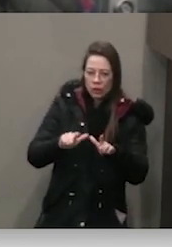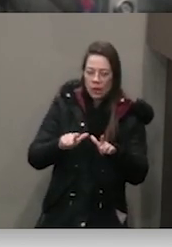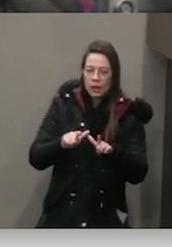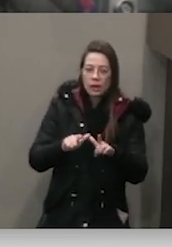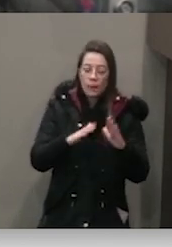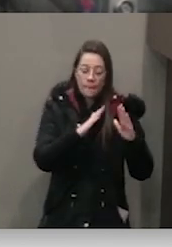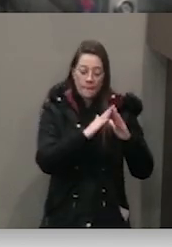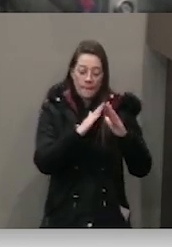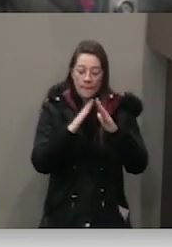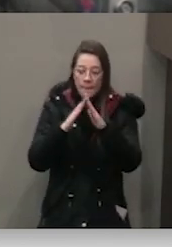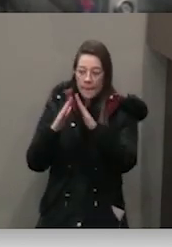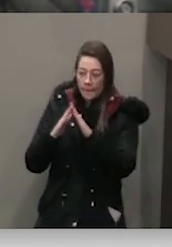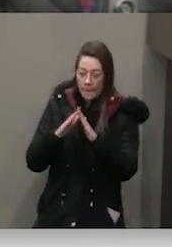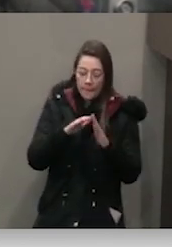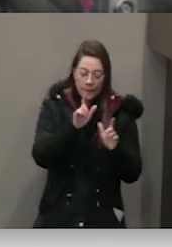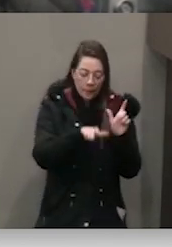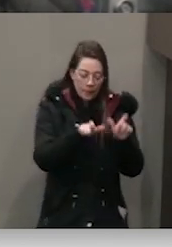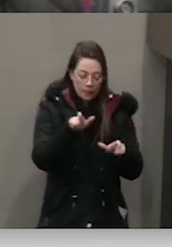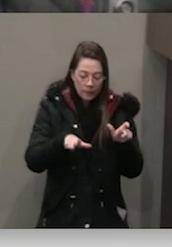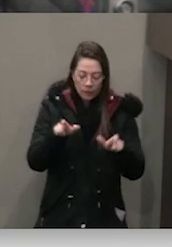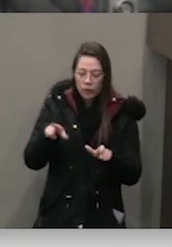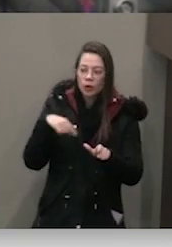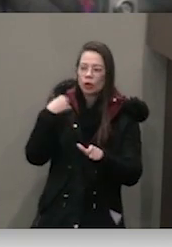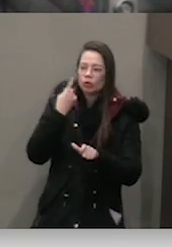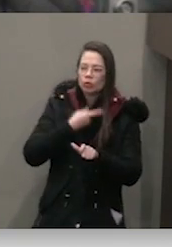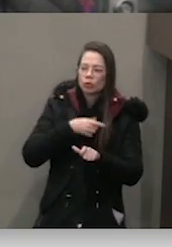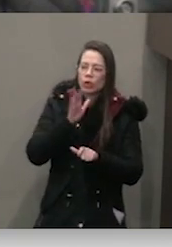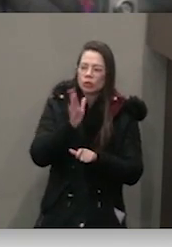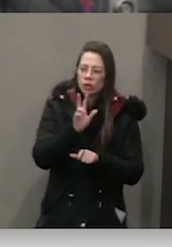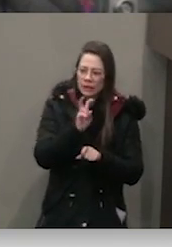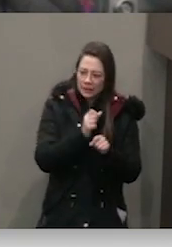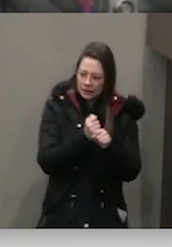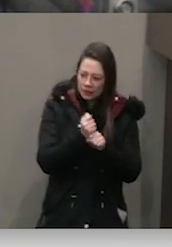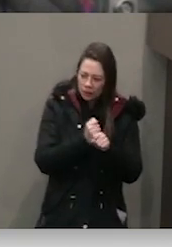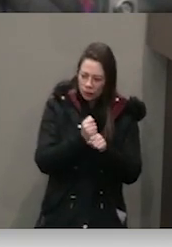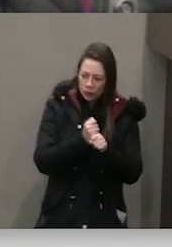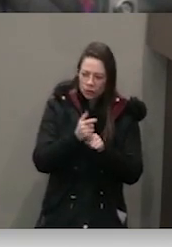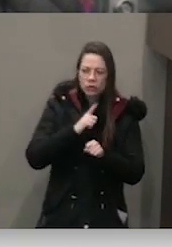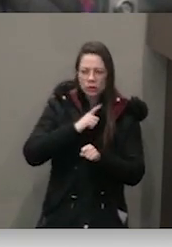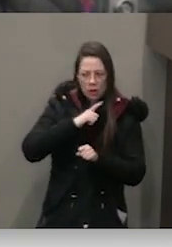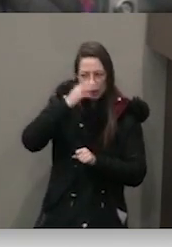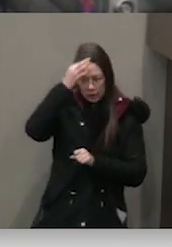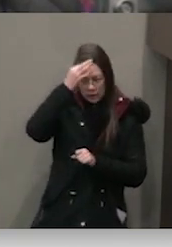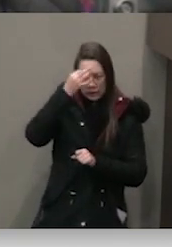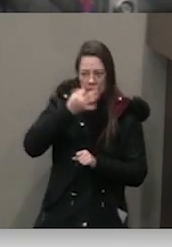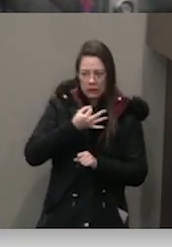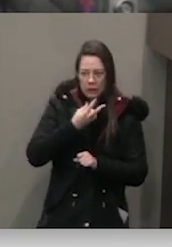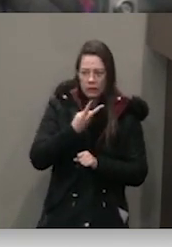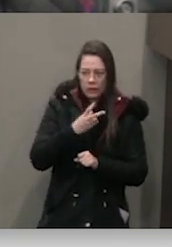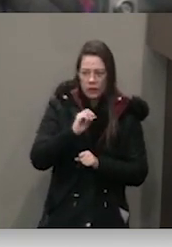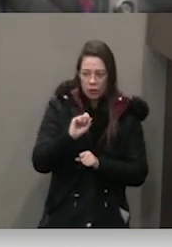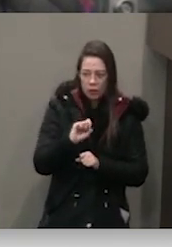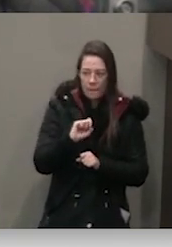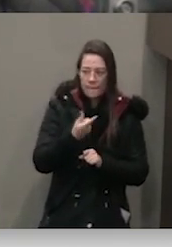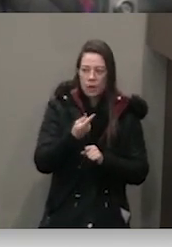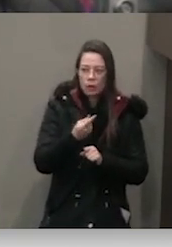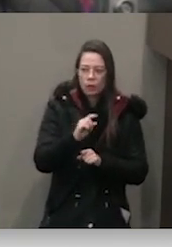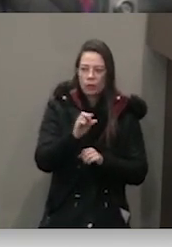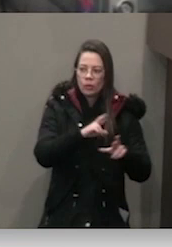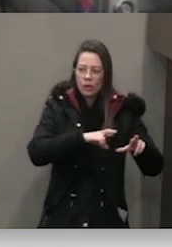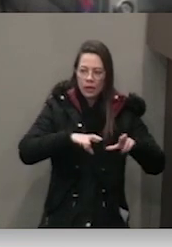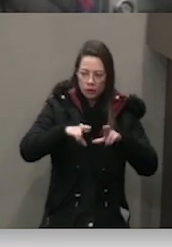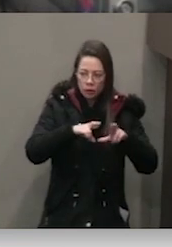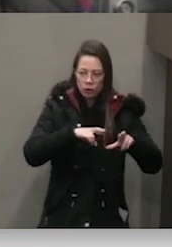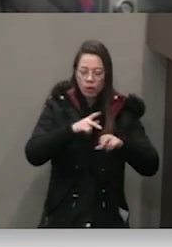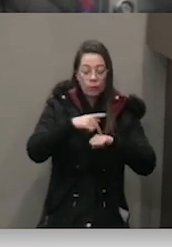para as pessoas. Nós estamos aqui em 5 anos, eu tenho certeza que nós vamos aumentar em torno de 20 mil habitantes na nossa região, aqui em Passo